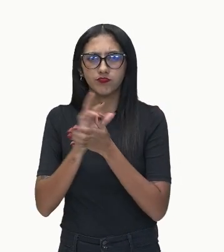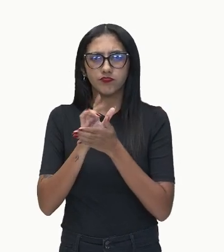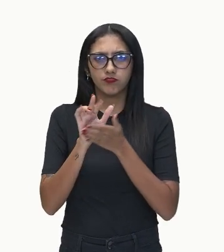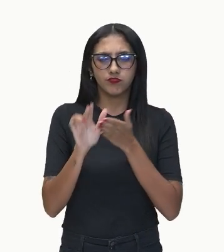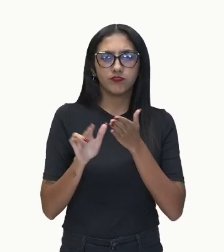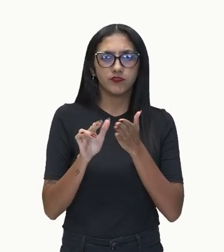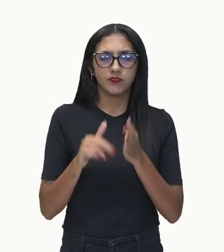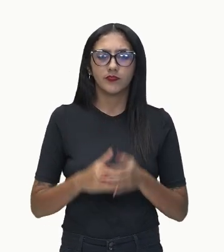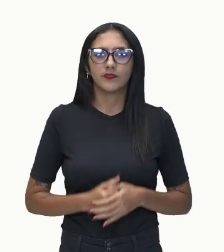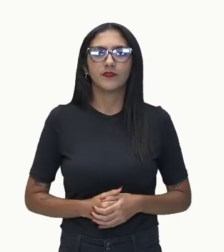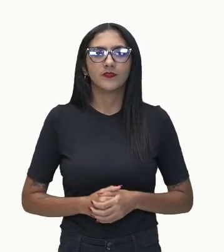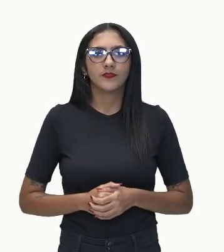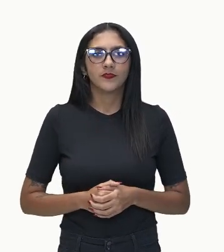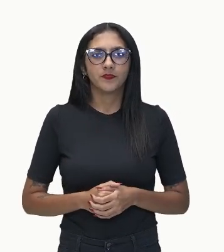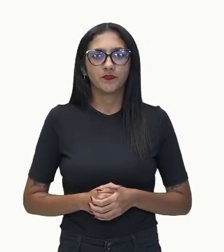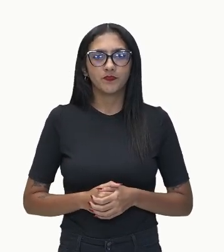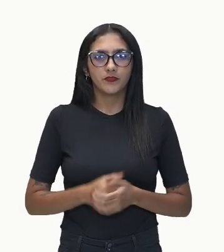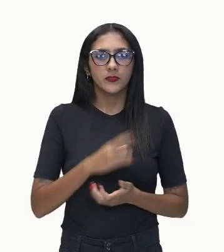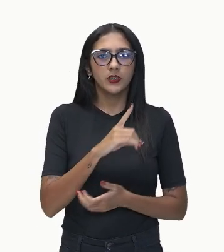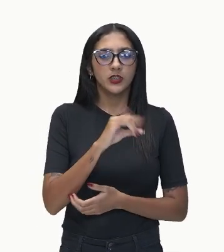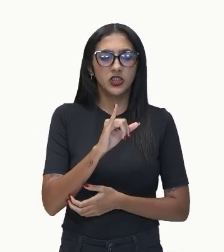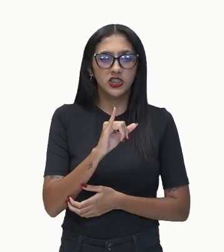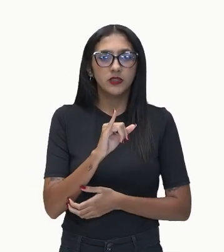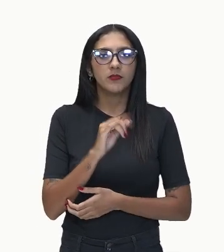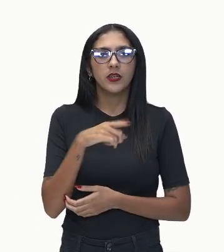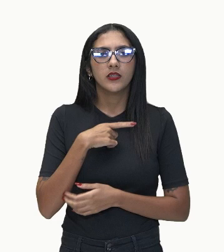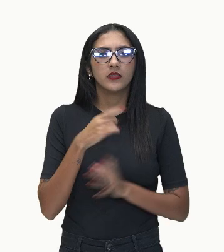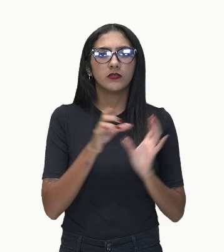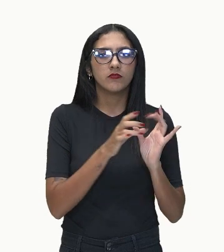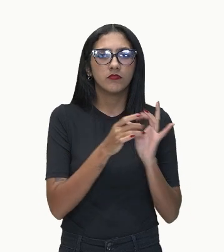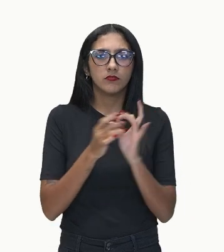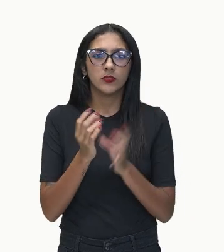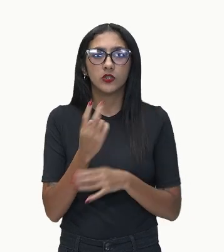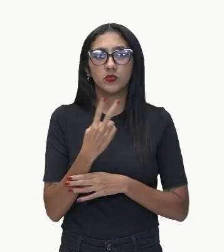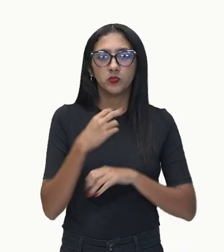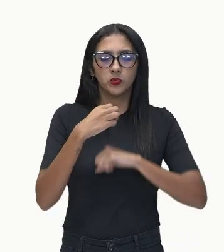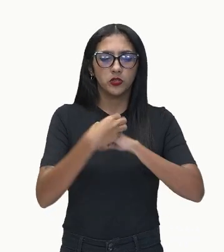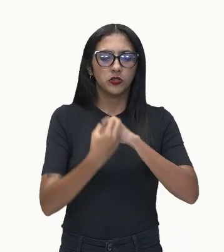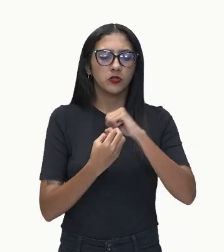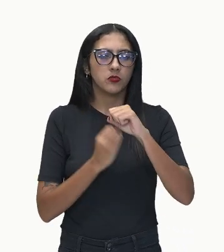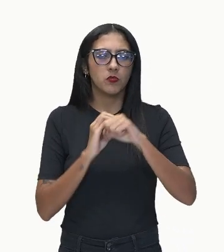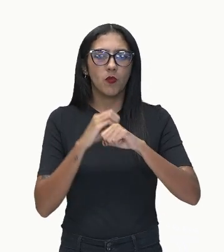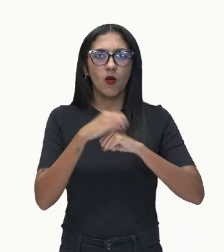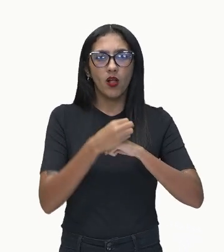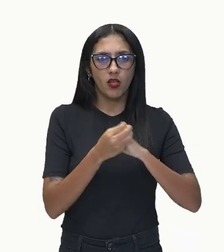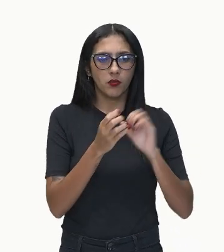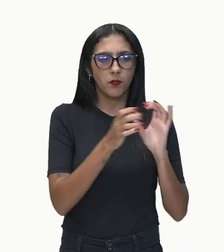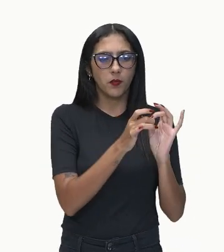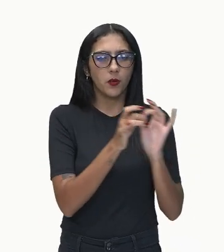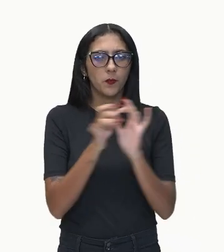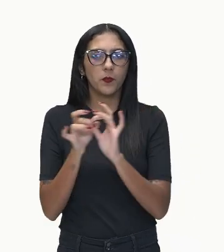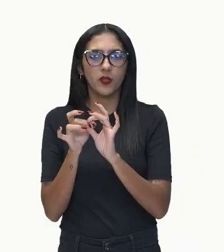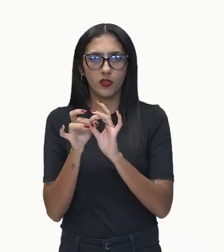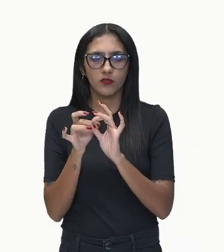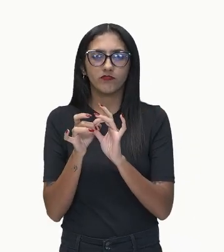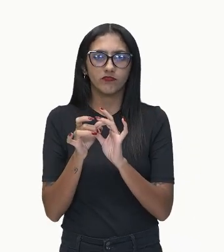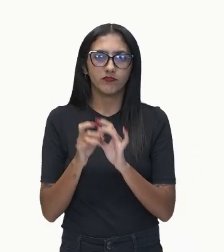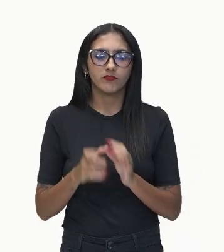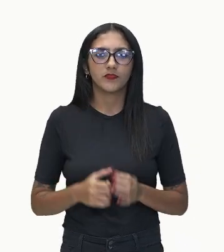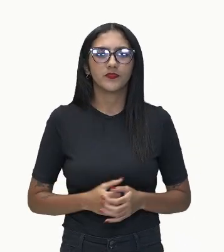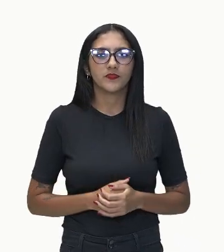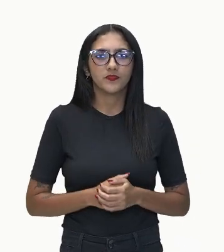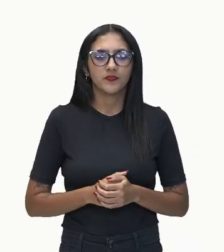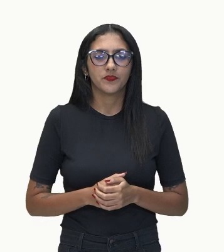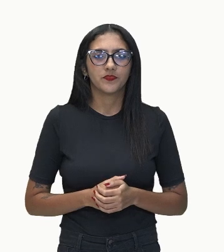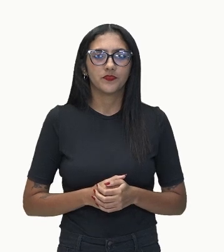monossacarídeos. E os disacarídeos são formados pela união de 2 moléculas de monossacarídeos. Então, com